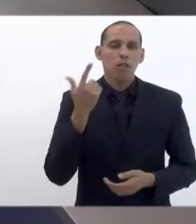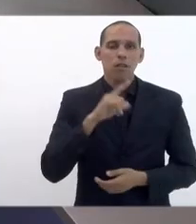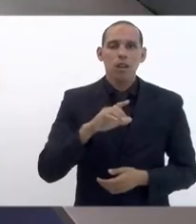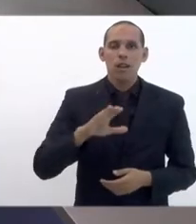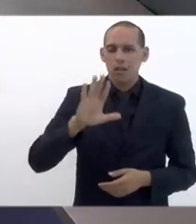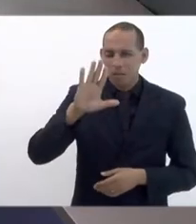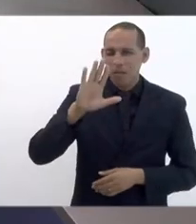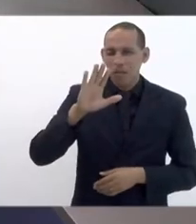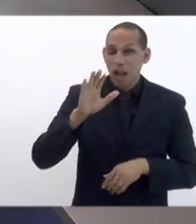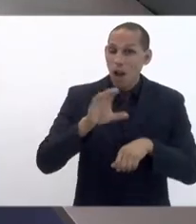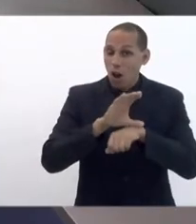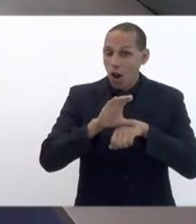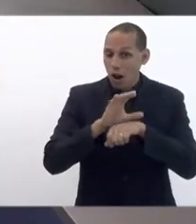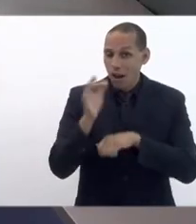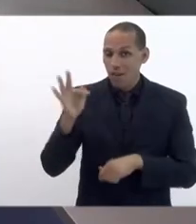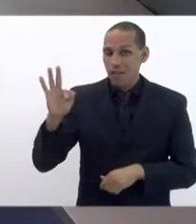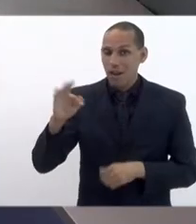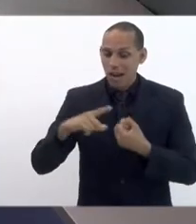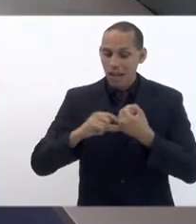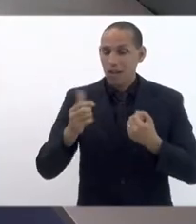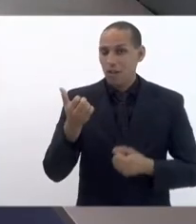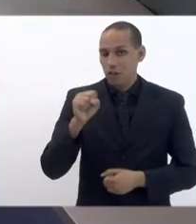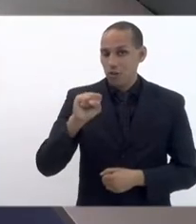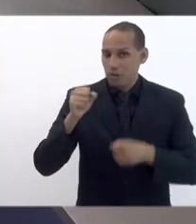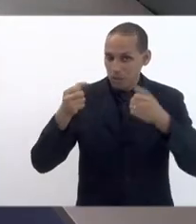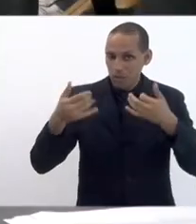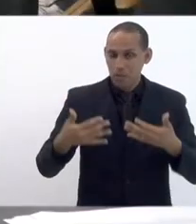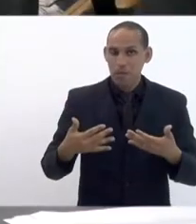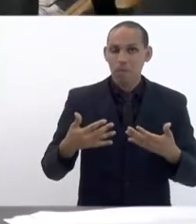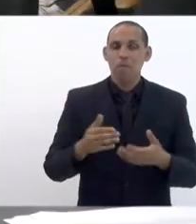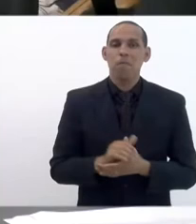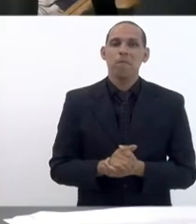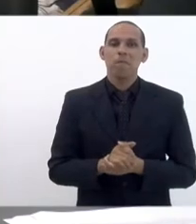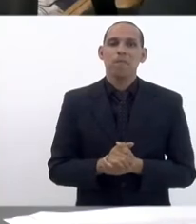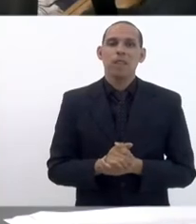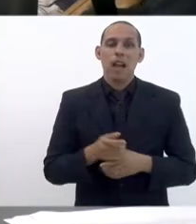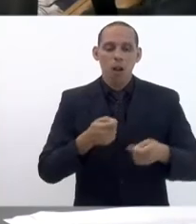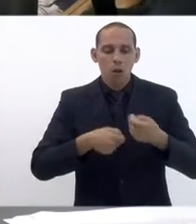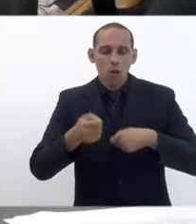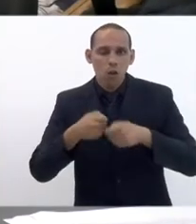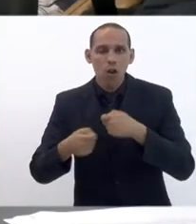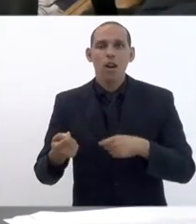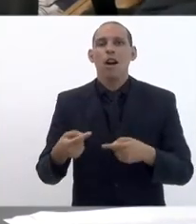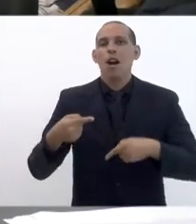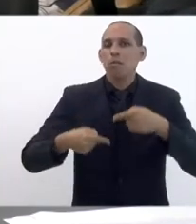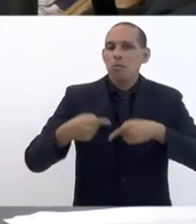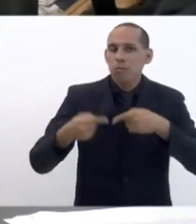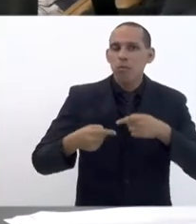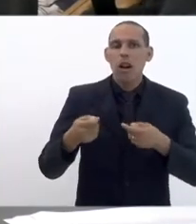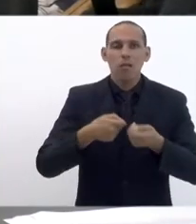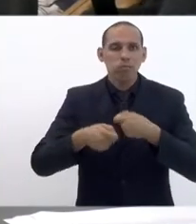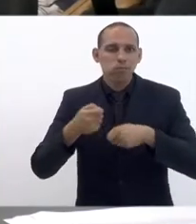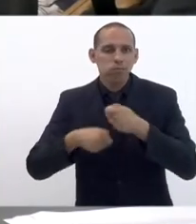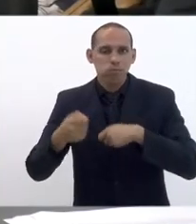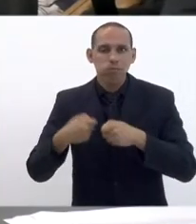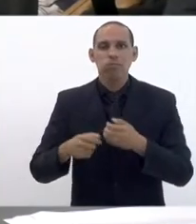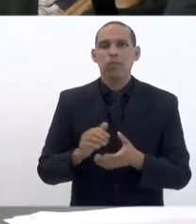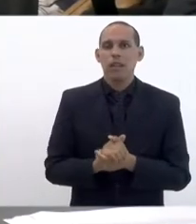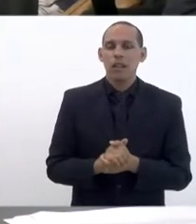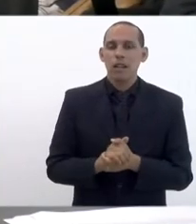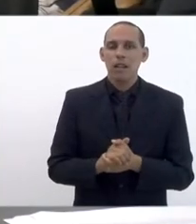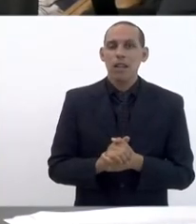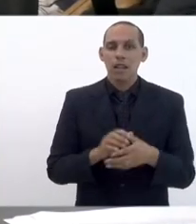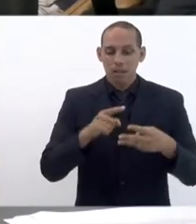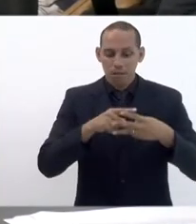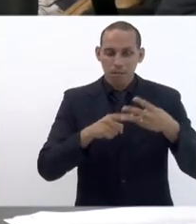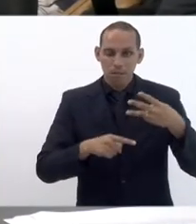ó. Constituição Federal, artigo 18. A Organização Político-Administrativa da República Federativa do Brasil compreende União, Estado, Distrito Federal e